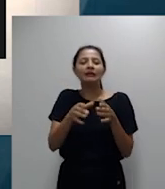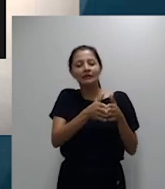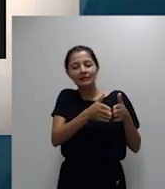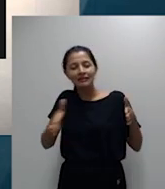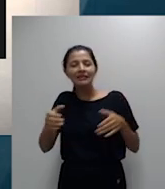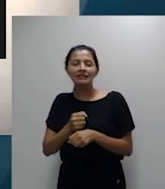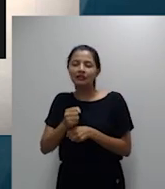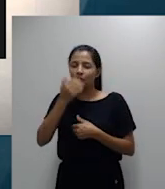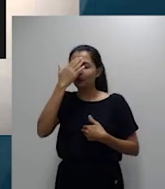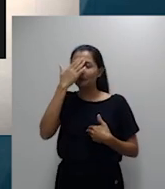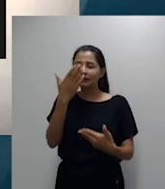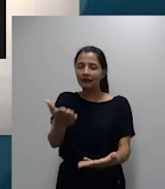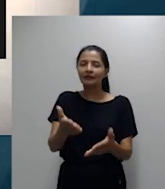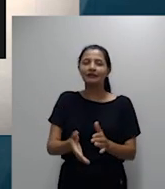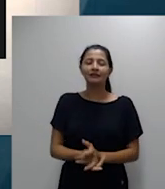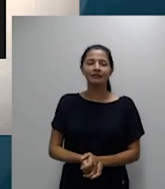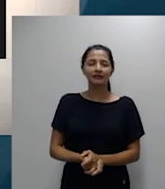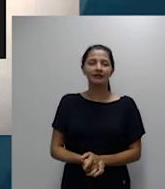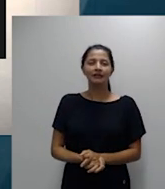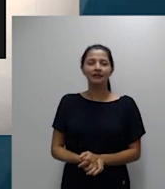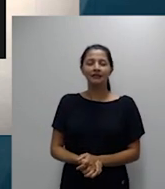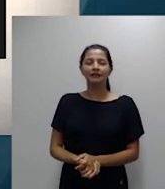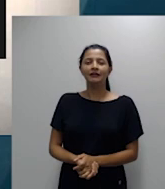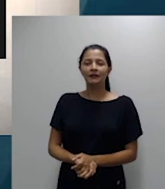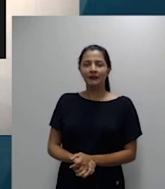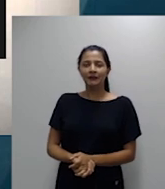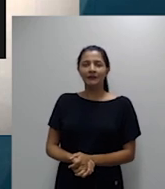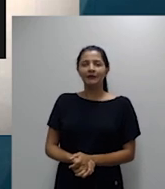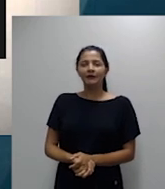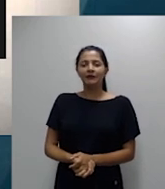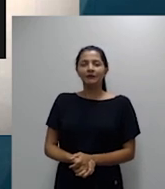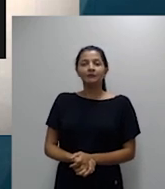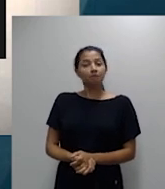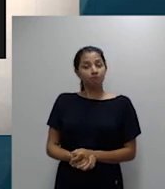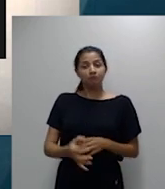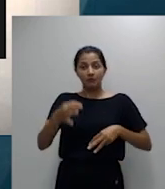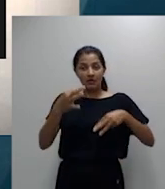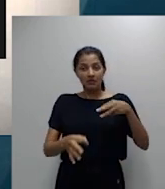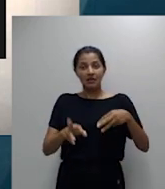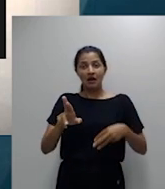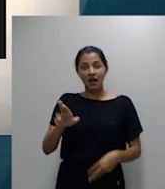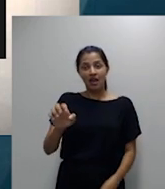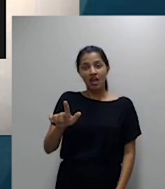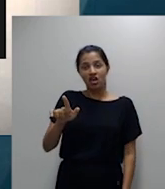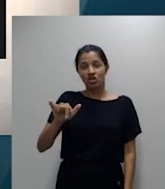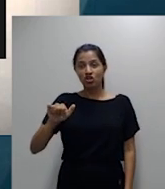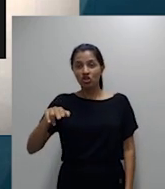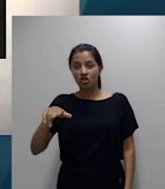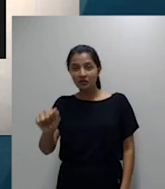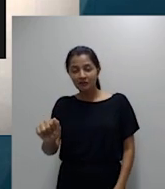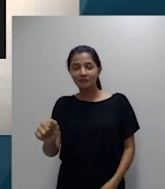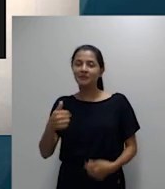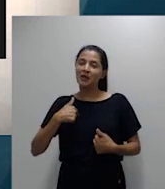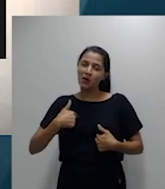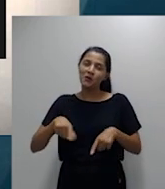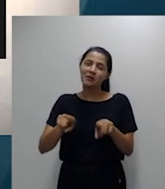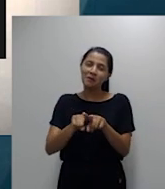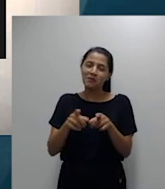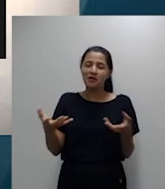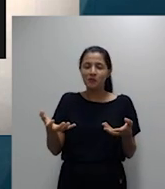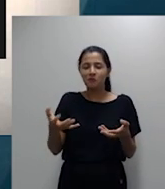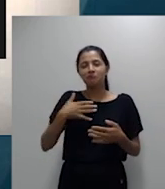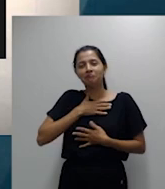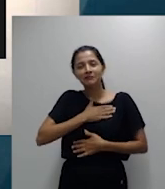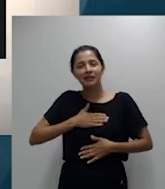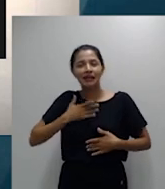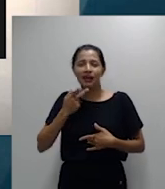obrigado estamos dormindo Regina o presidente Eu também gostaria apenas de